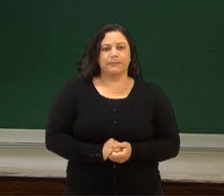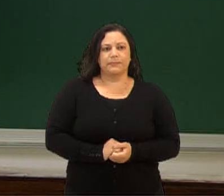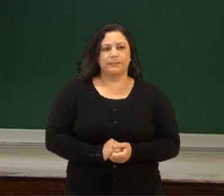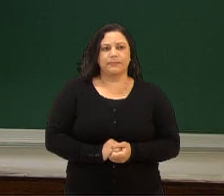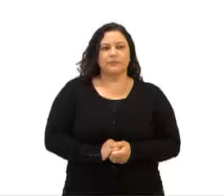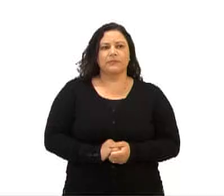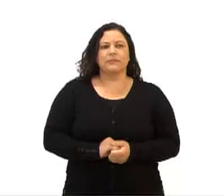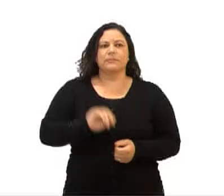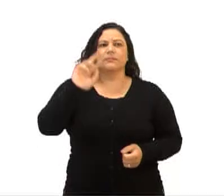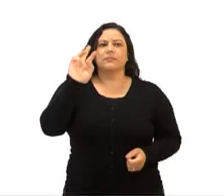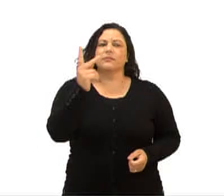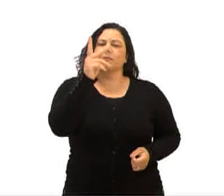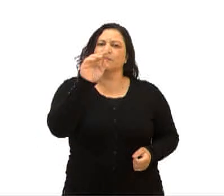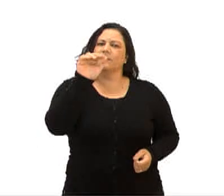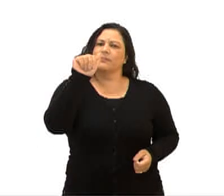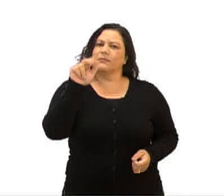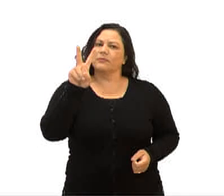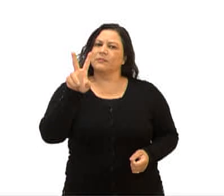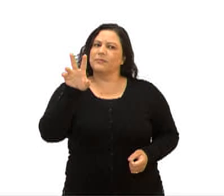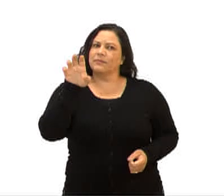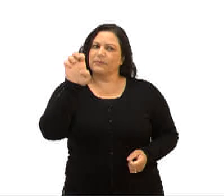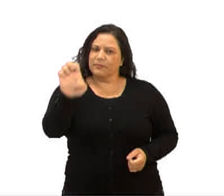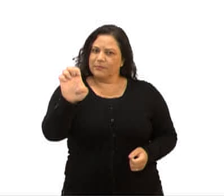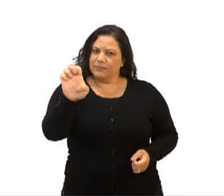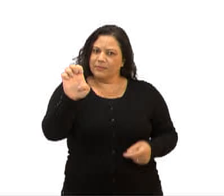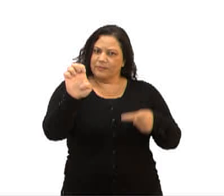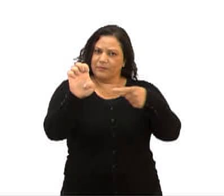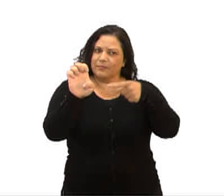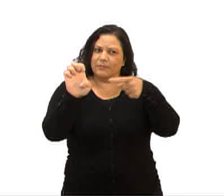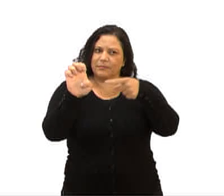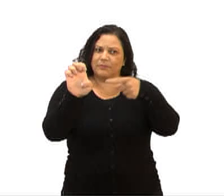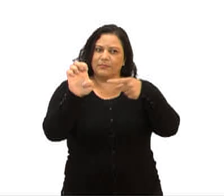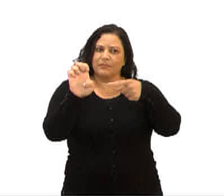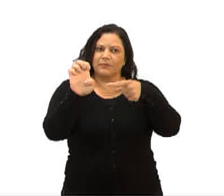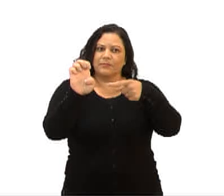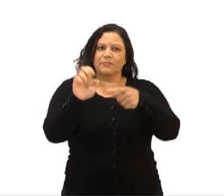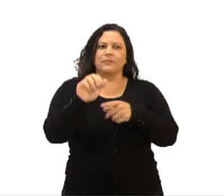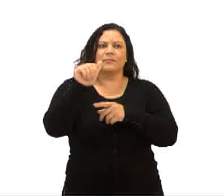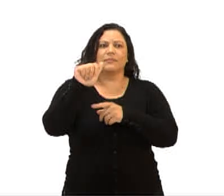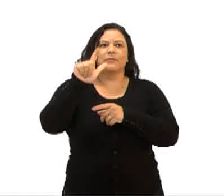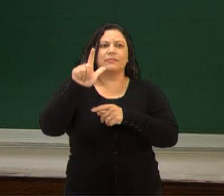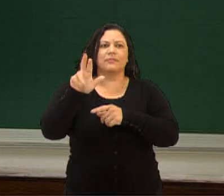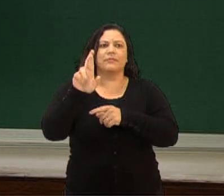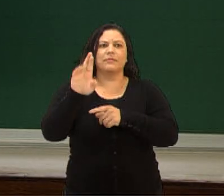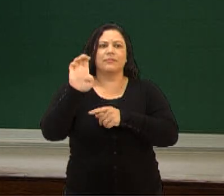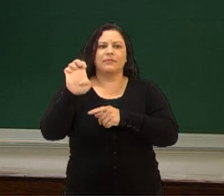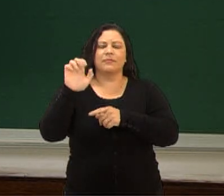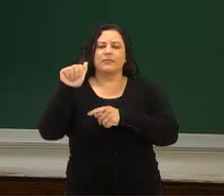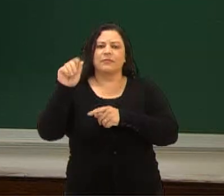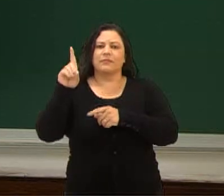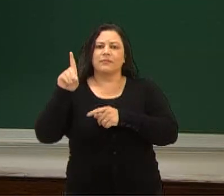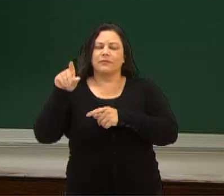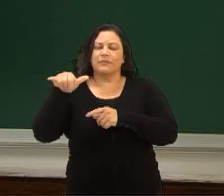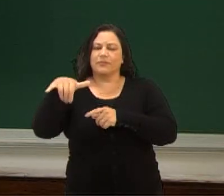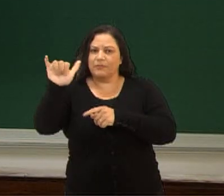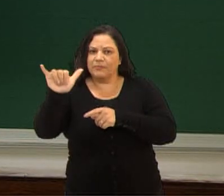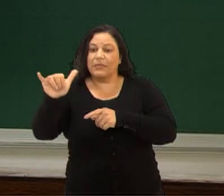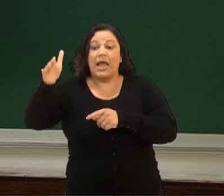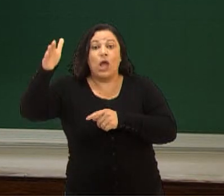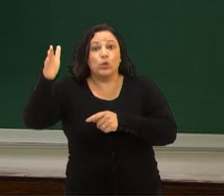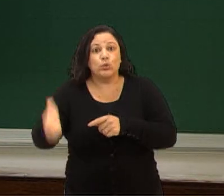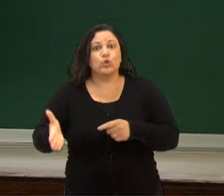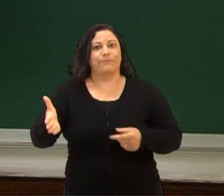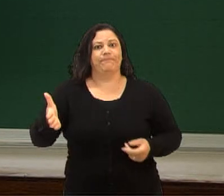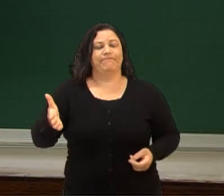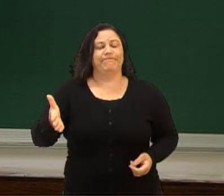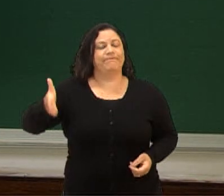verbo happened, então a gente vai usar o have. O already, ele vem ali mesmo, tá? Que é o já. Então, ele vem